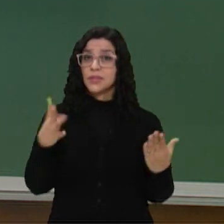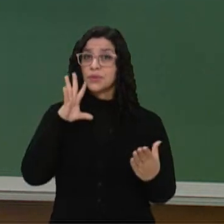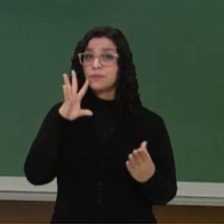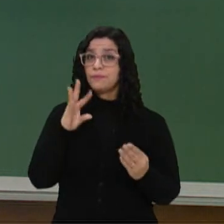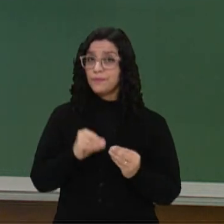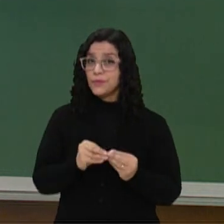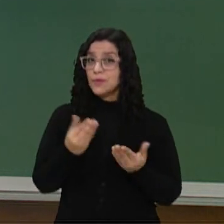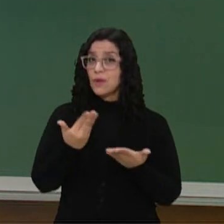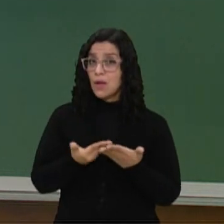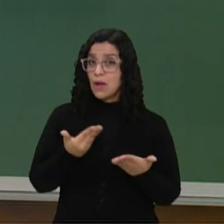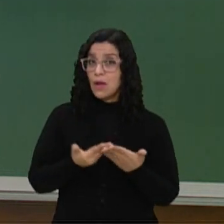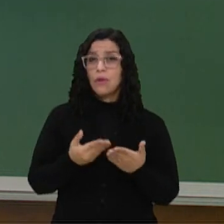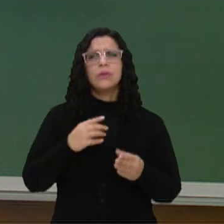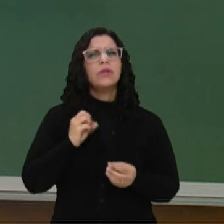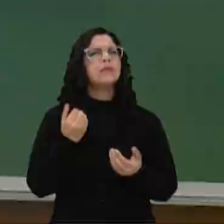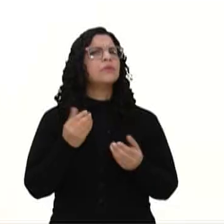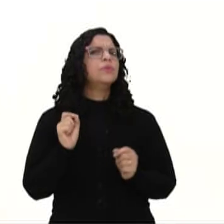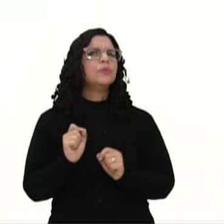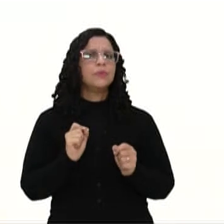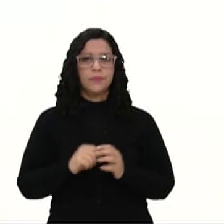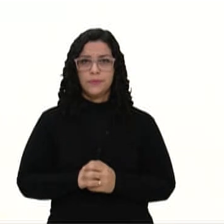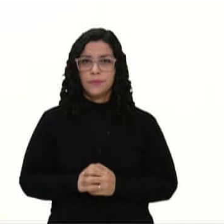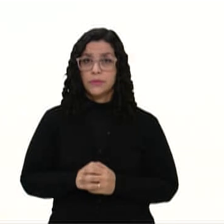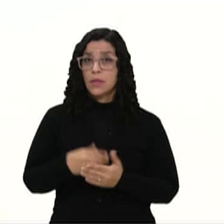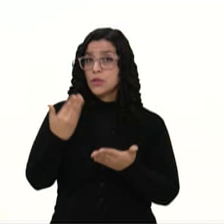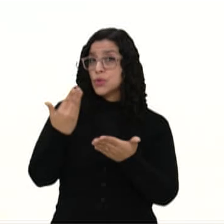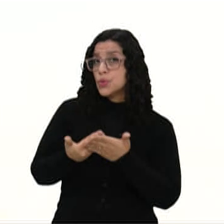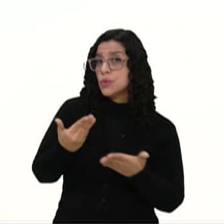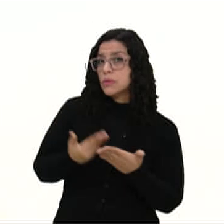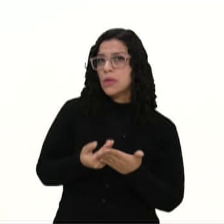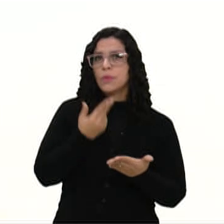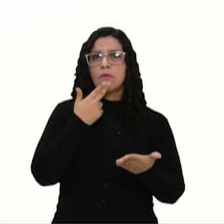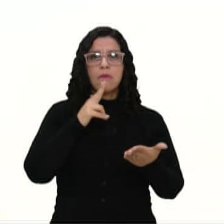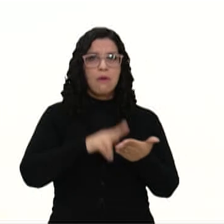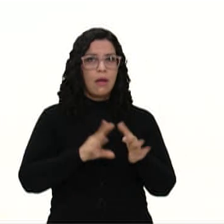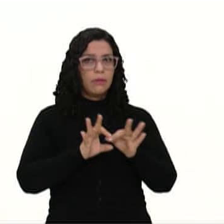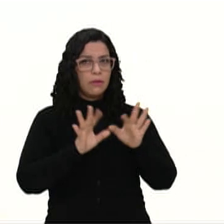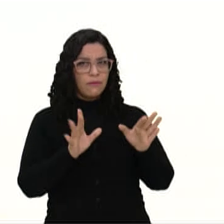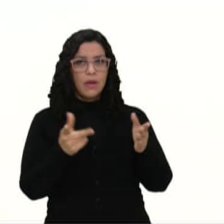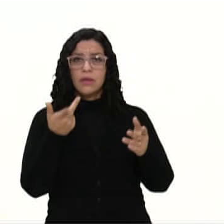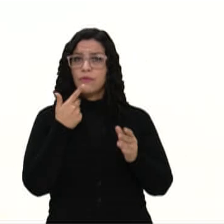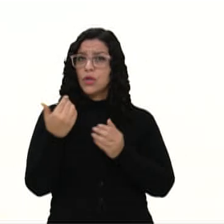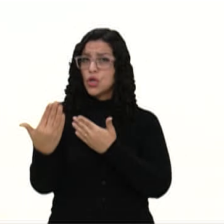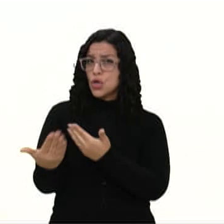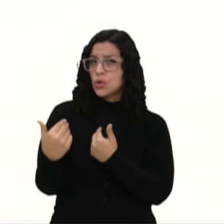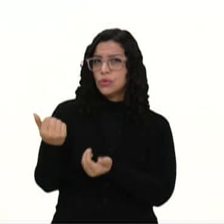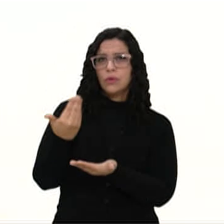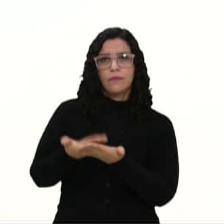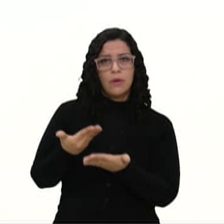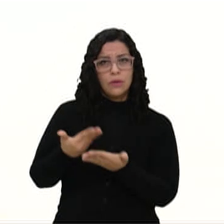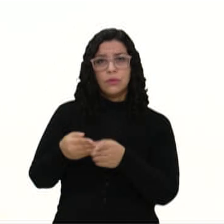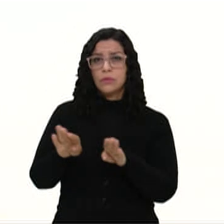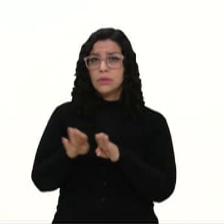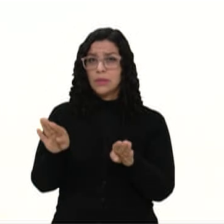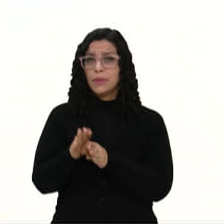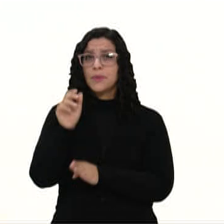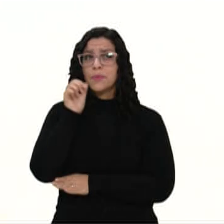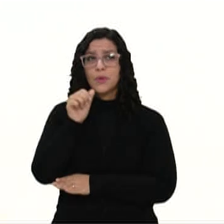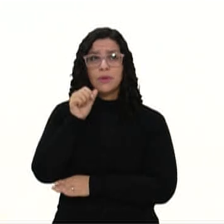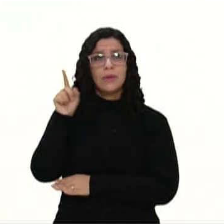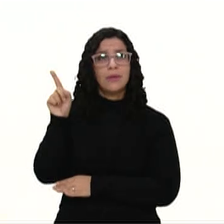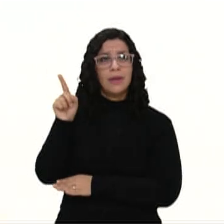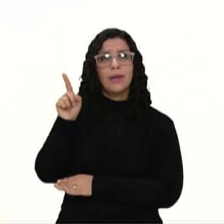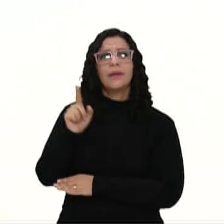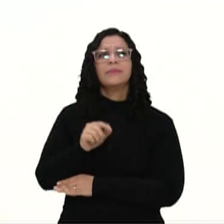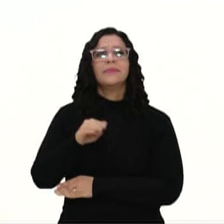chegando ao fim da nossa aula e o que estudamos? Estudamos o trecho da carta aberta a um jovem estudante, a qual Beatriz Sofia